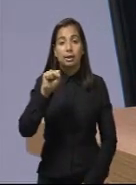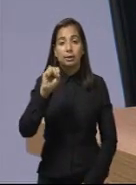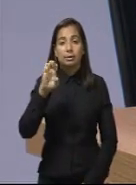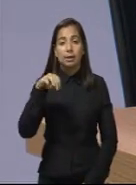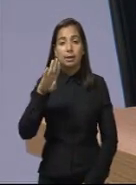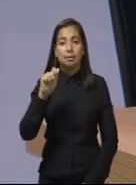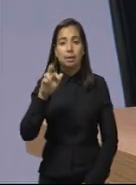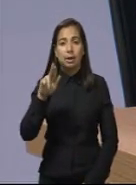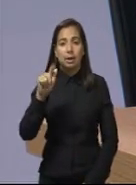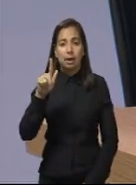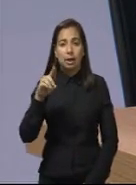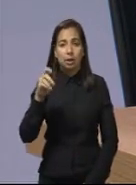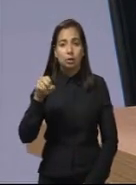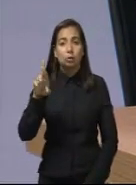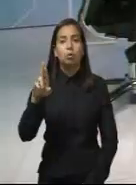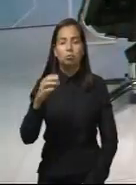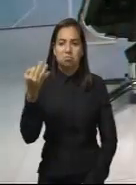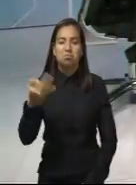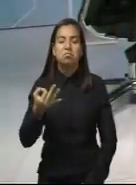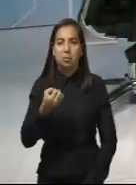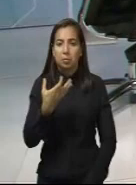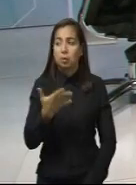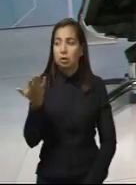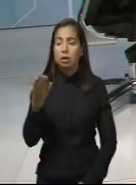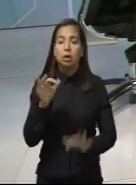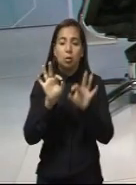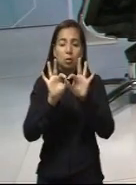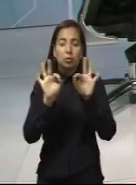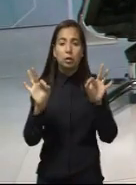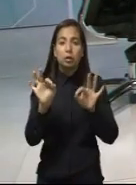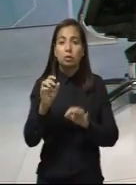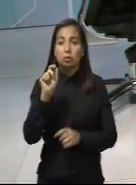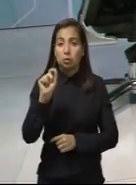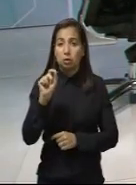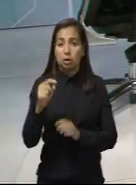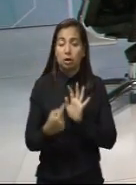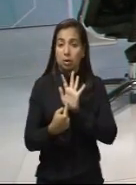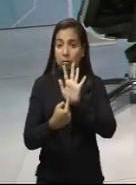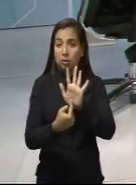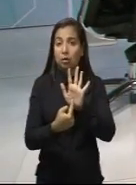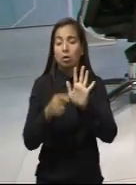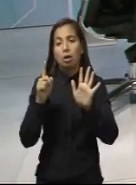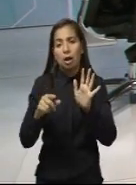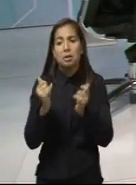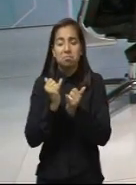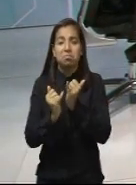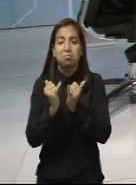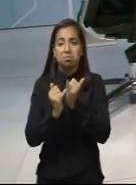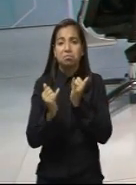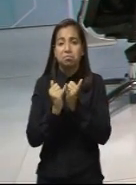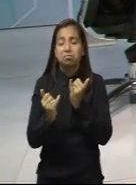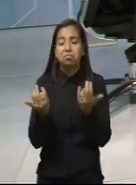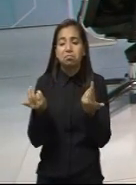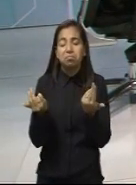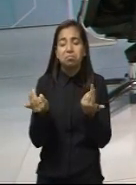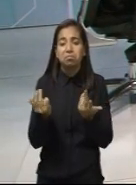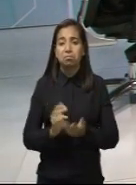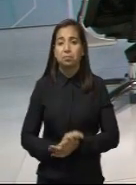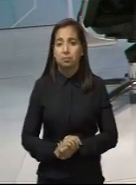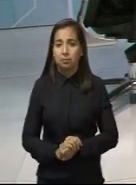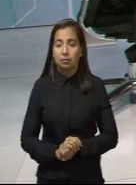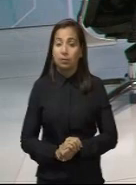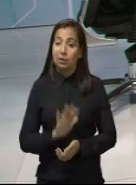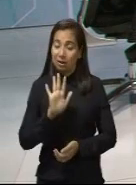certeza. E você mudando essa frase por dia de hoje é coisa parecida. Mas eu acho que a questão está